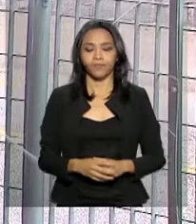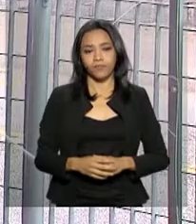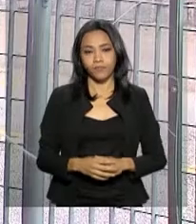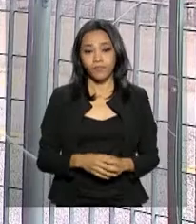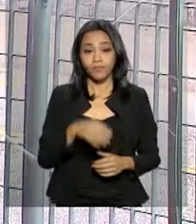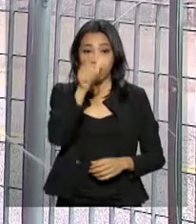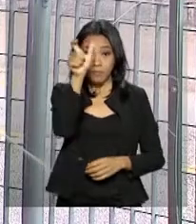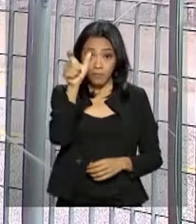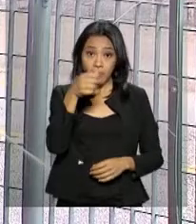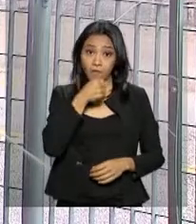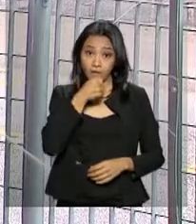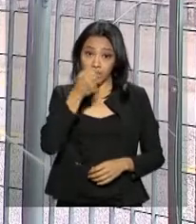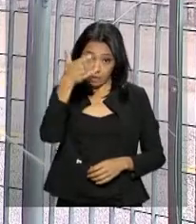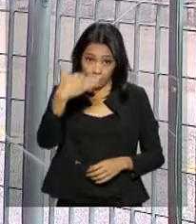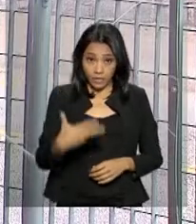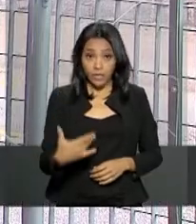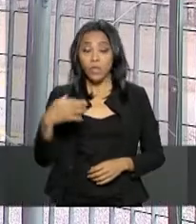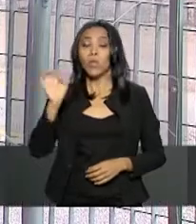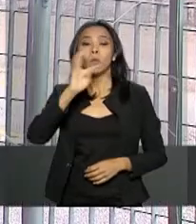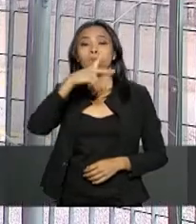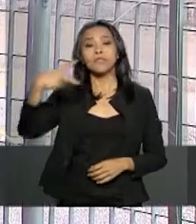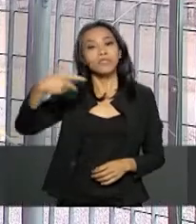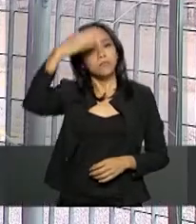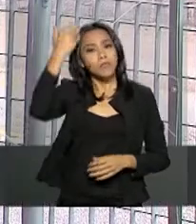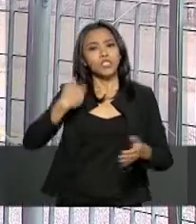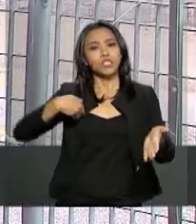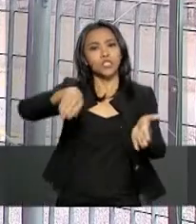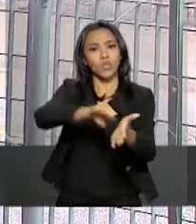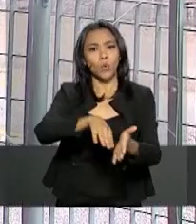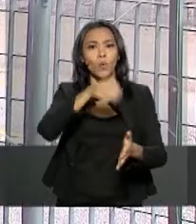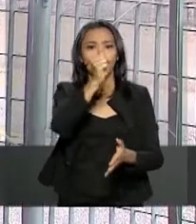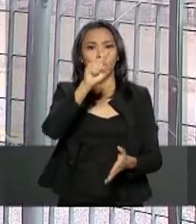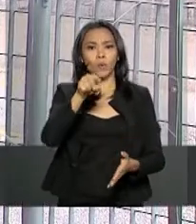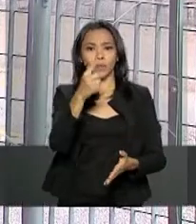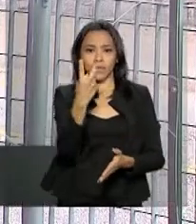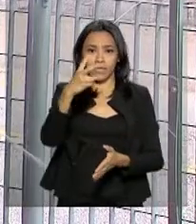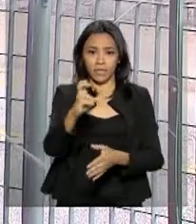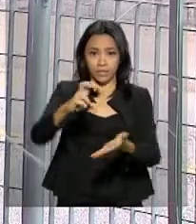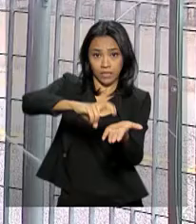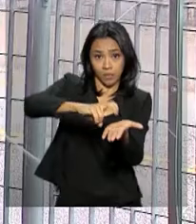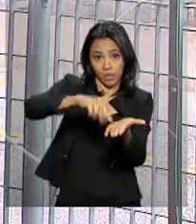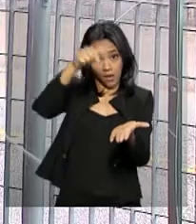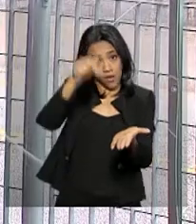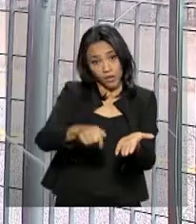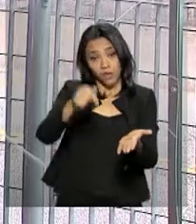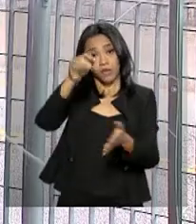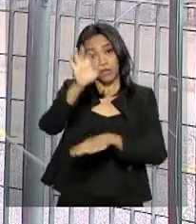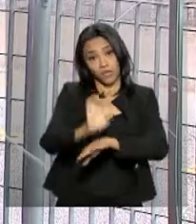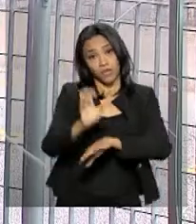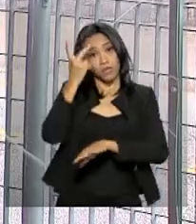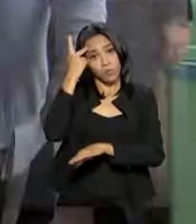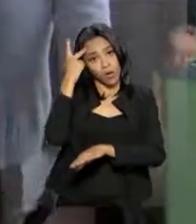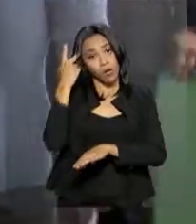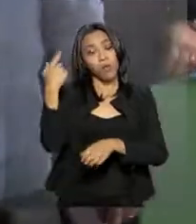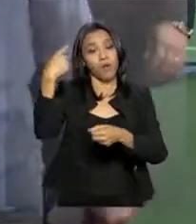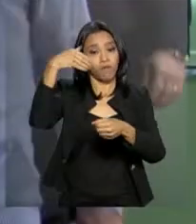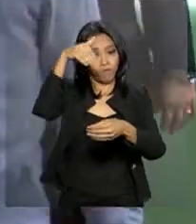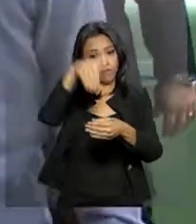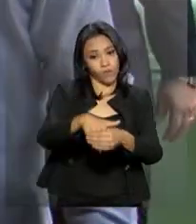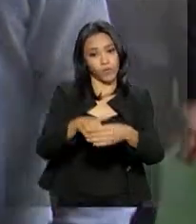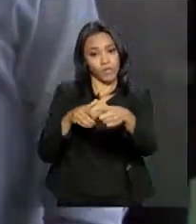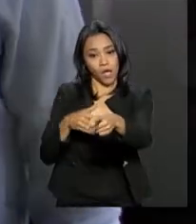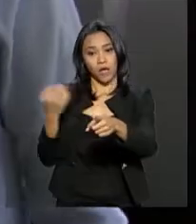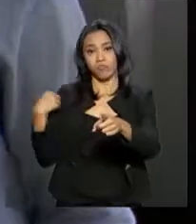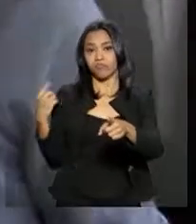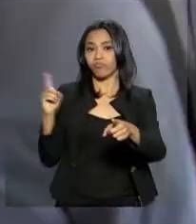o presidente michel temer chegou por volta das oito e quinze da manhã aqui no colégio santa cruz na zona oeste de são paulo para votar acompanhado